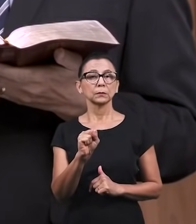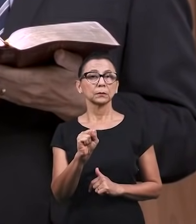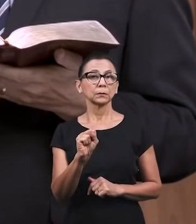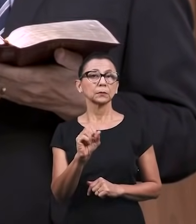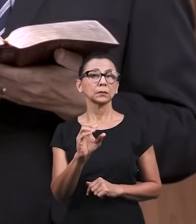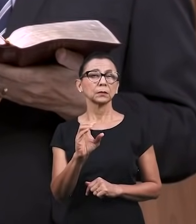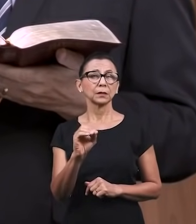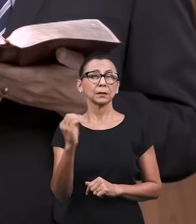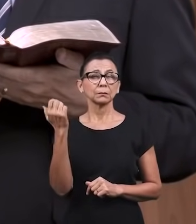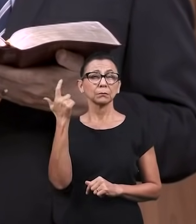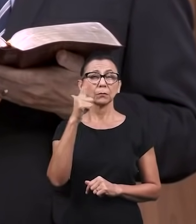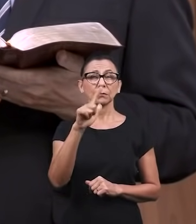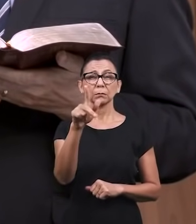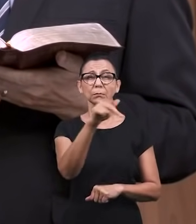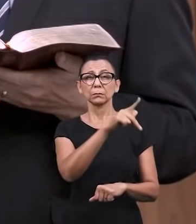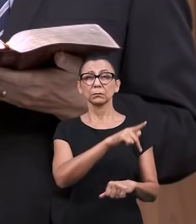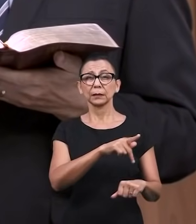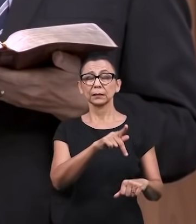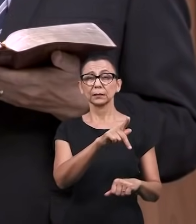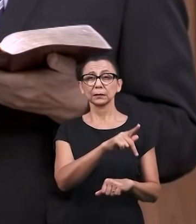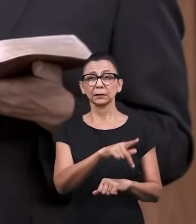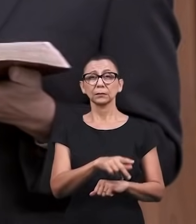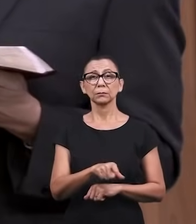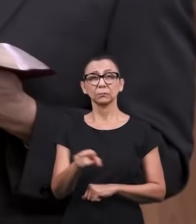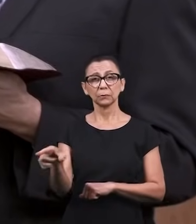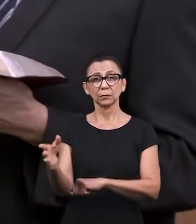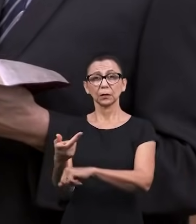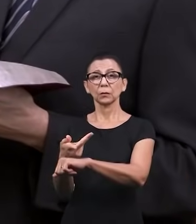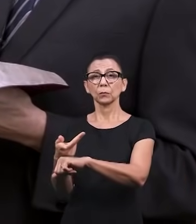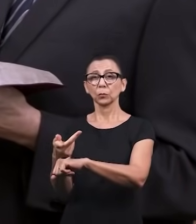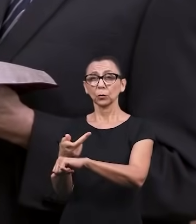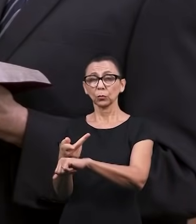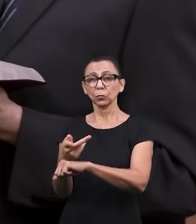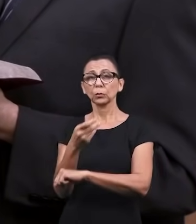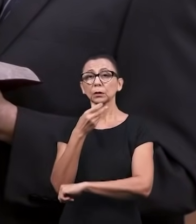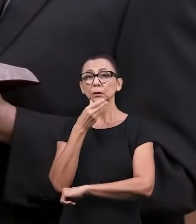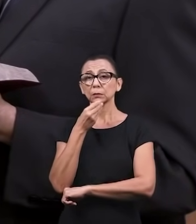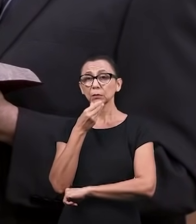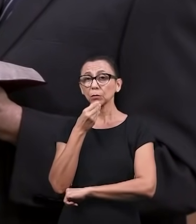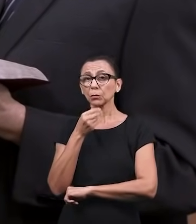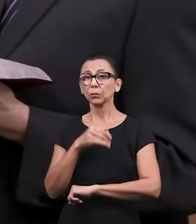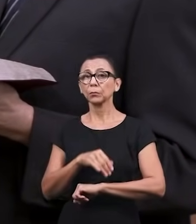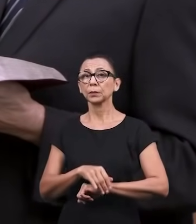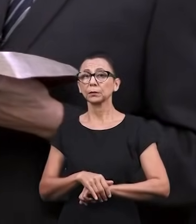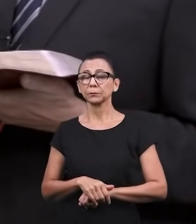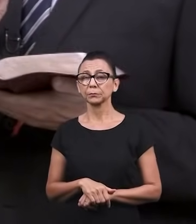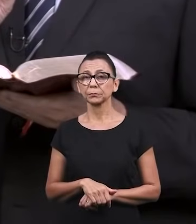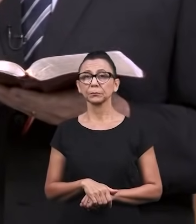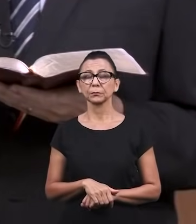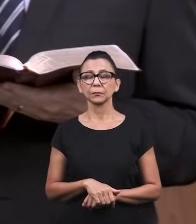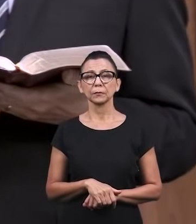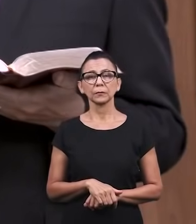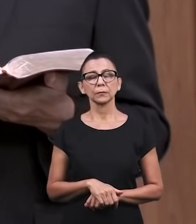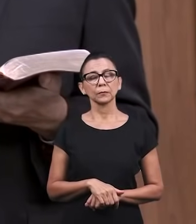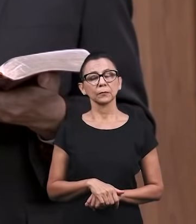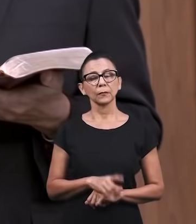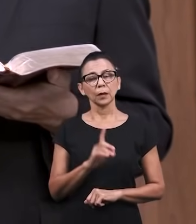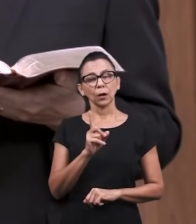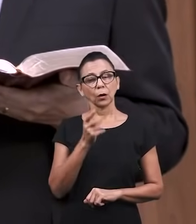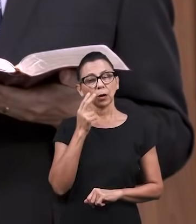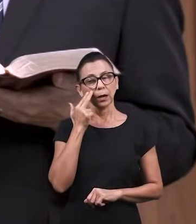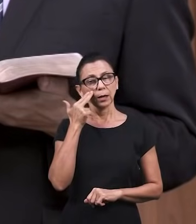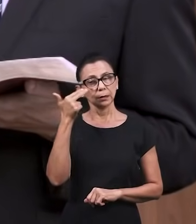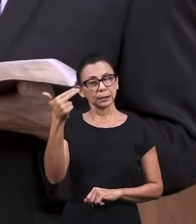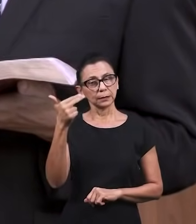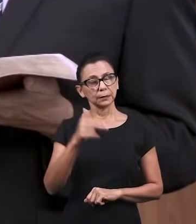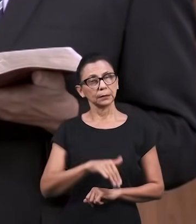Cilícia, num outro país. Então procura por um homem de Tarso chamado Saulo E o que, que o Senhor diz a